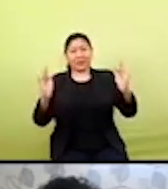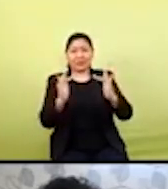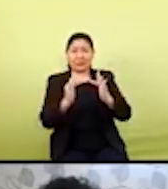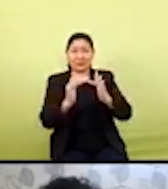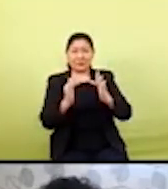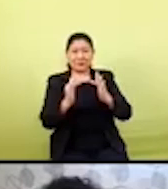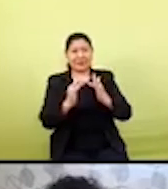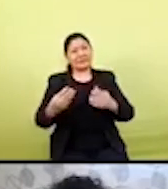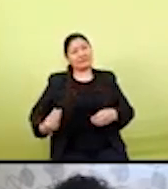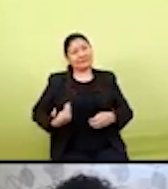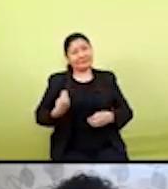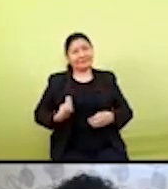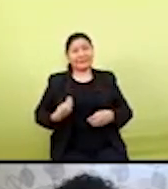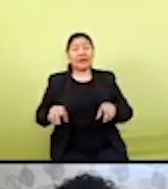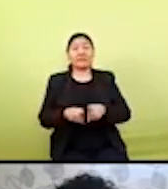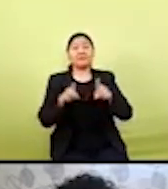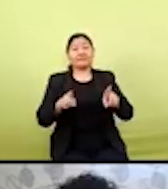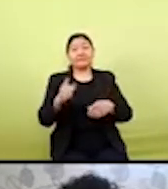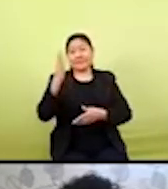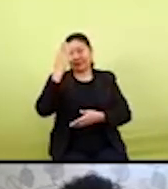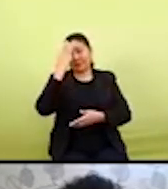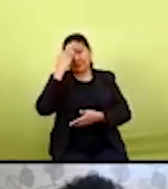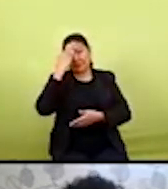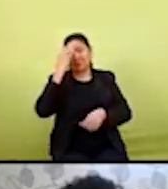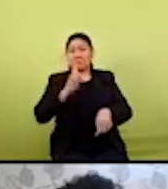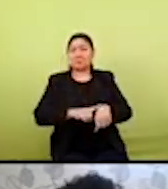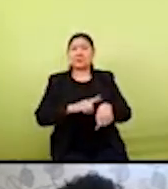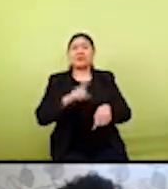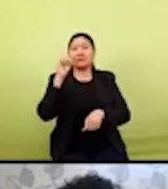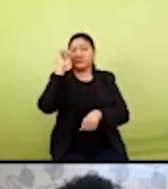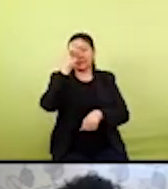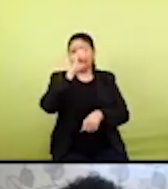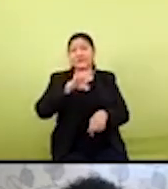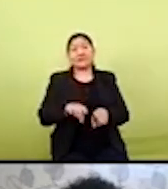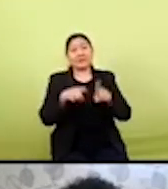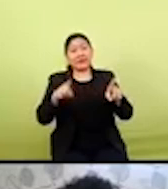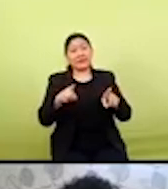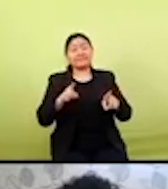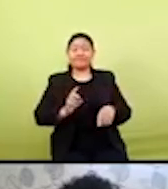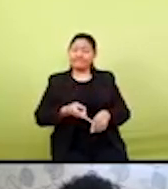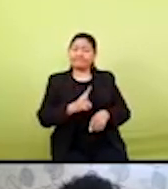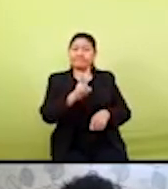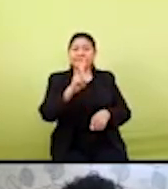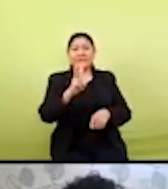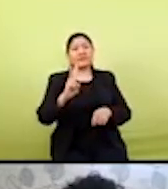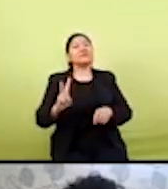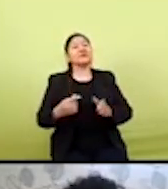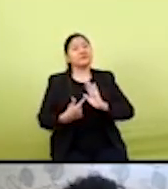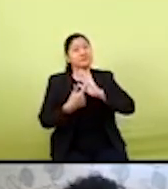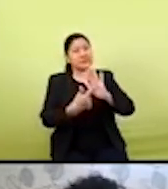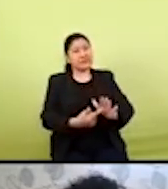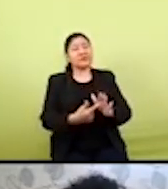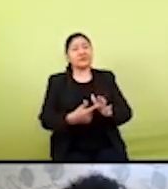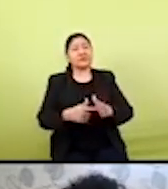mas nesses tempos difíceis, a gente não quer perder a oportunidade de levar a mensagem,